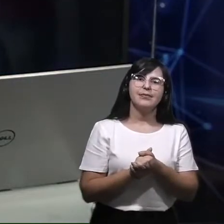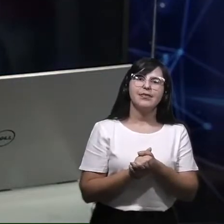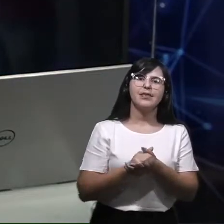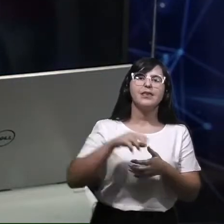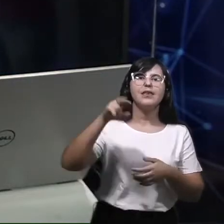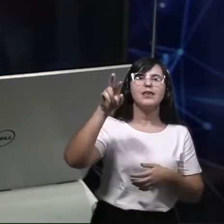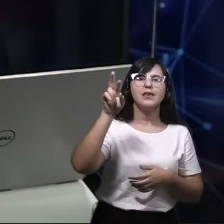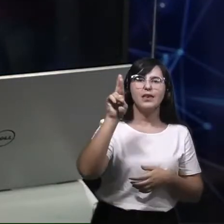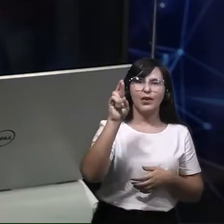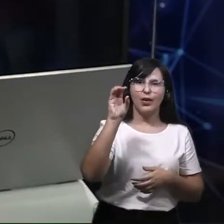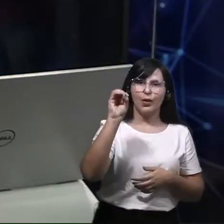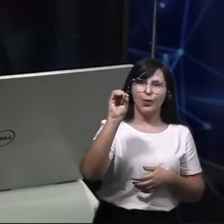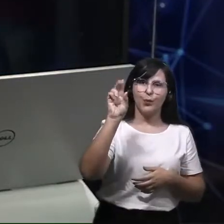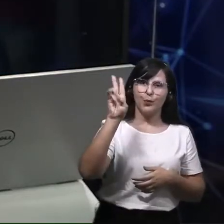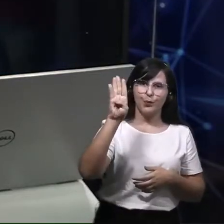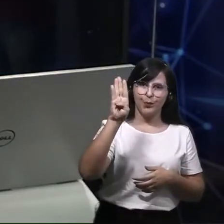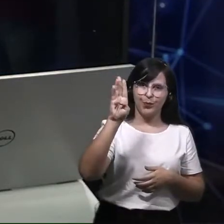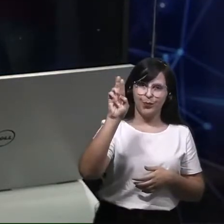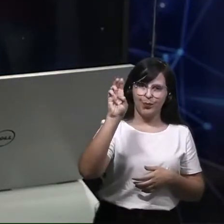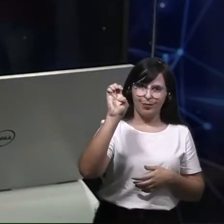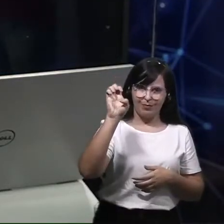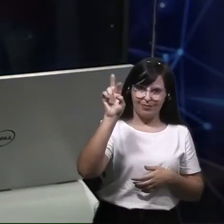Candidato Roberto Asfora.